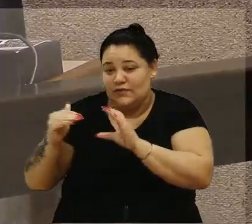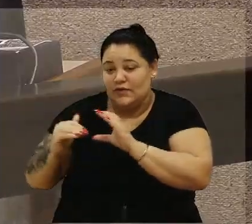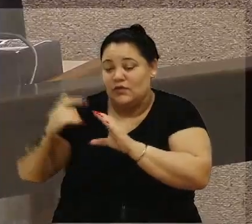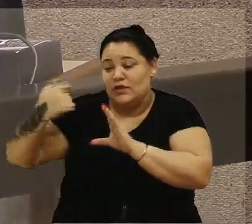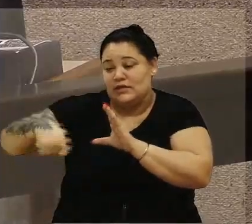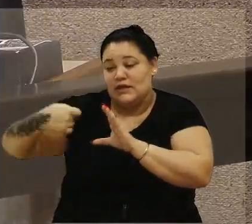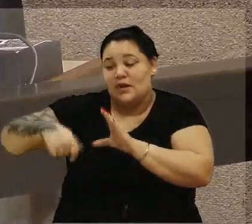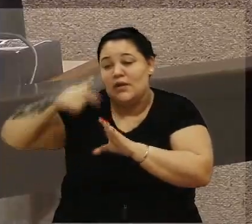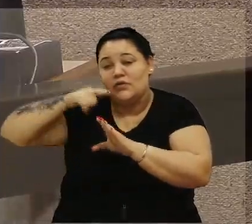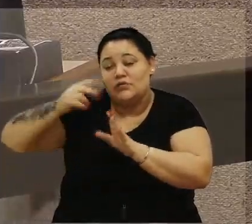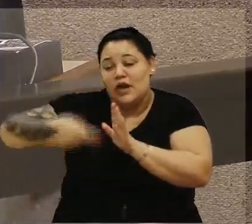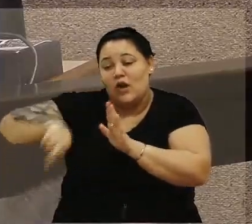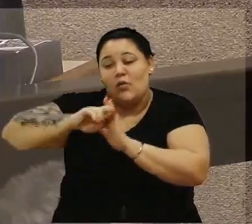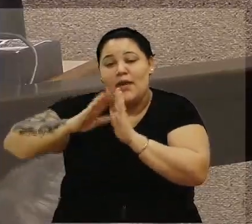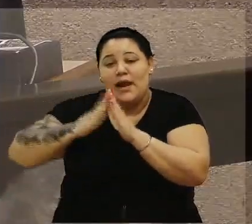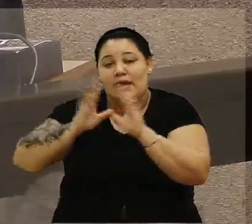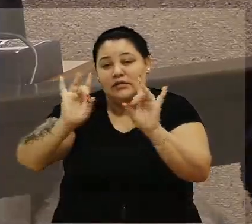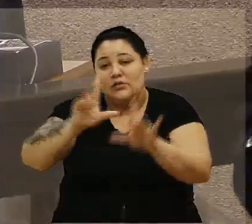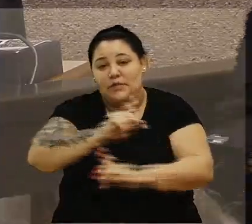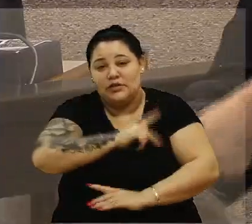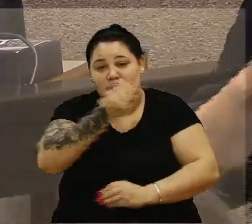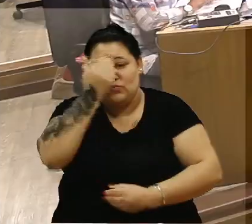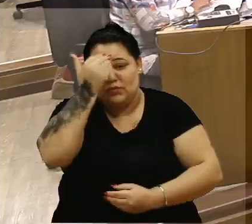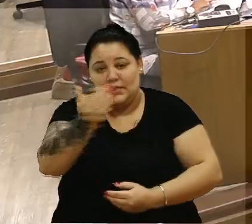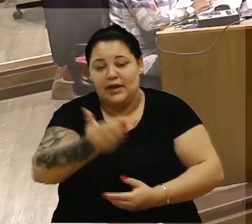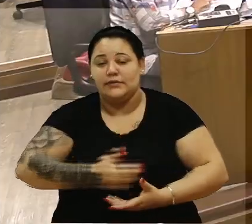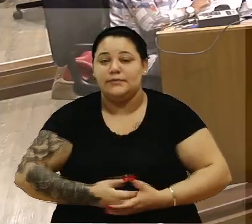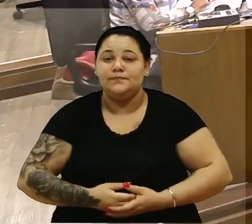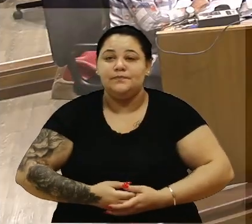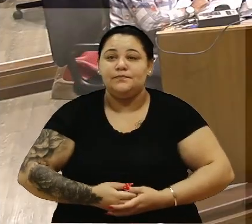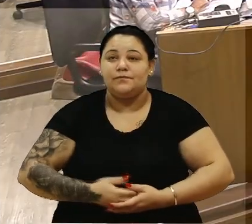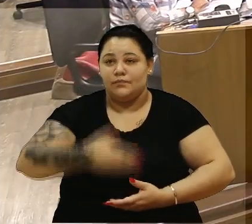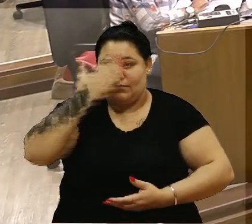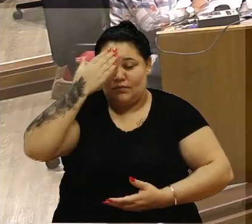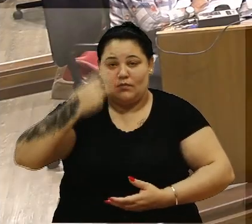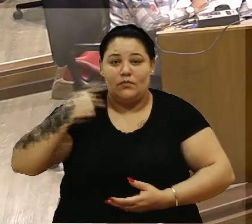para a reconstrução da casa. Era isso, senhor presidente. Obrigada. Obrigado, vereadora Daiane. Com a palavra,